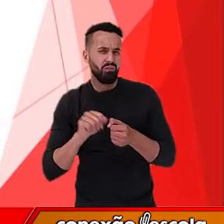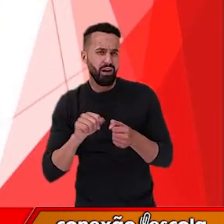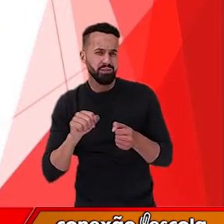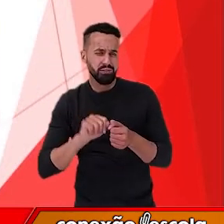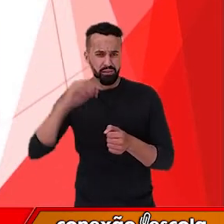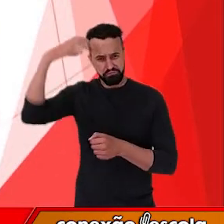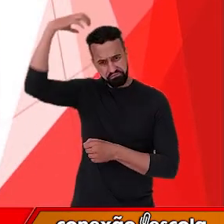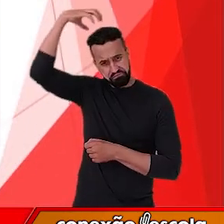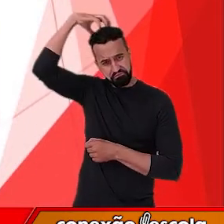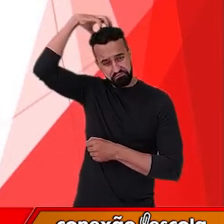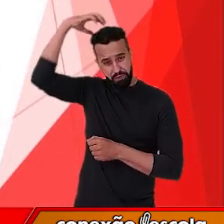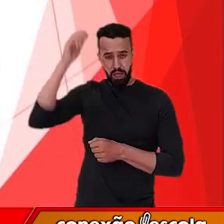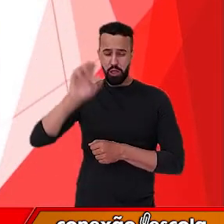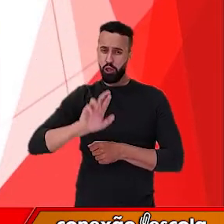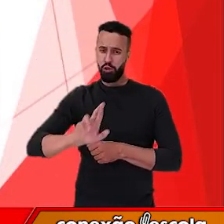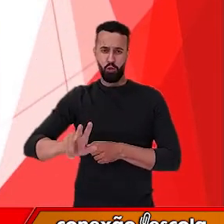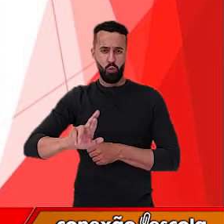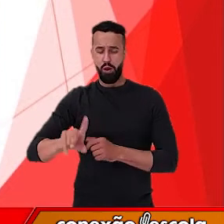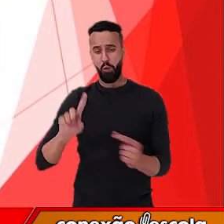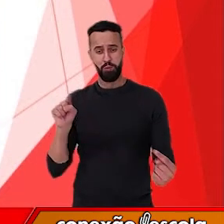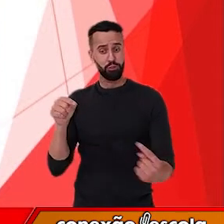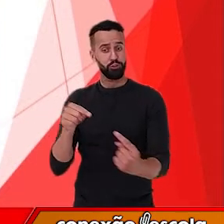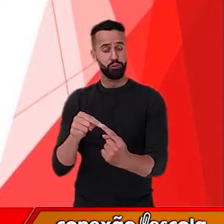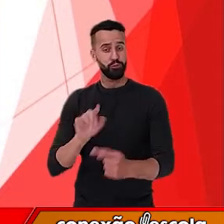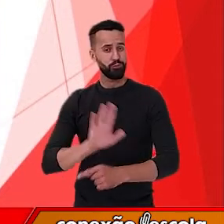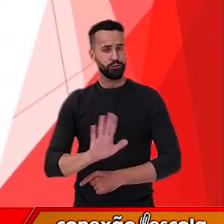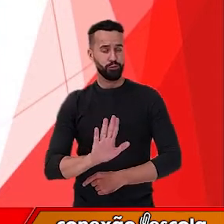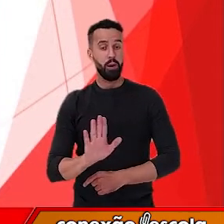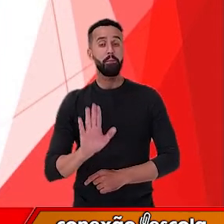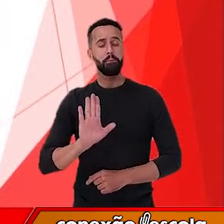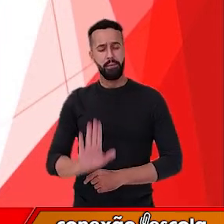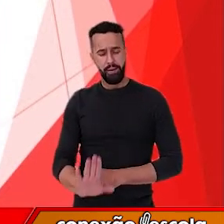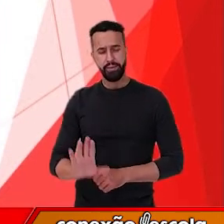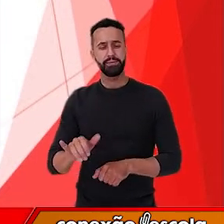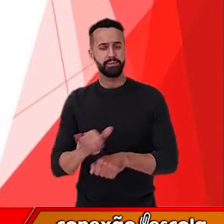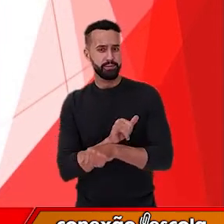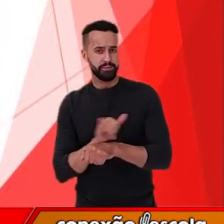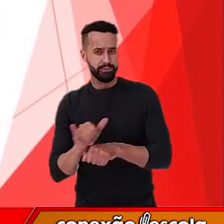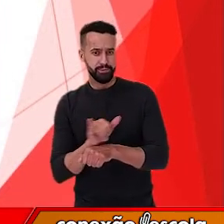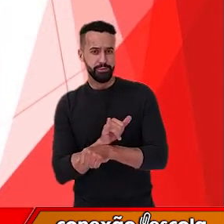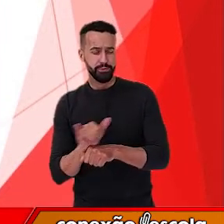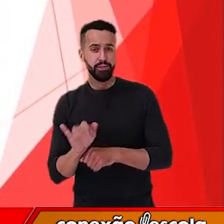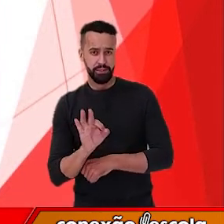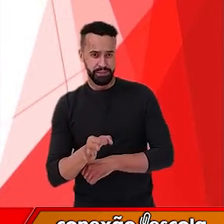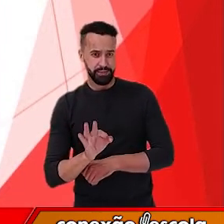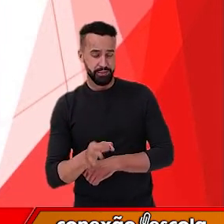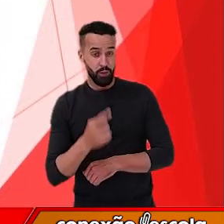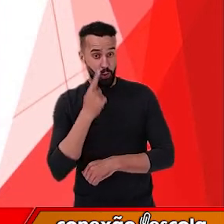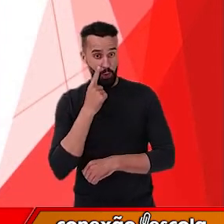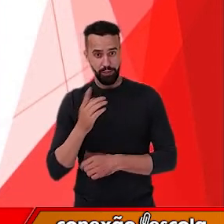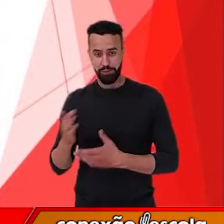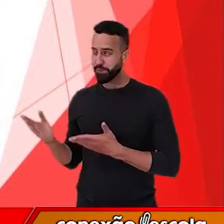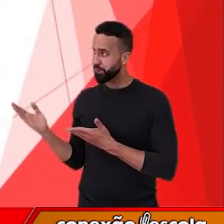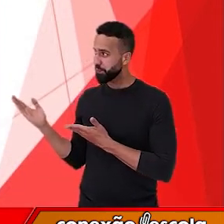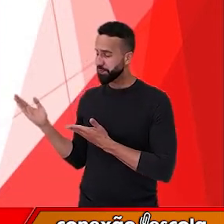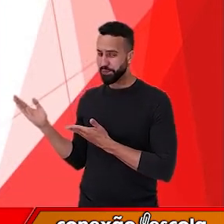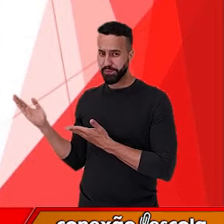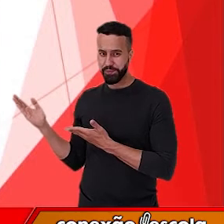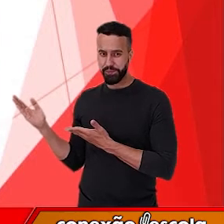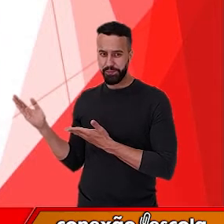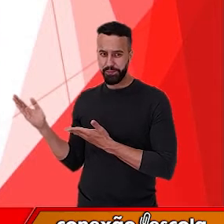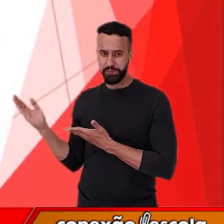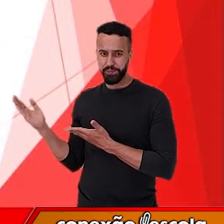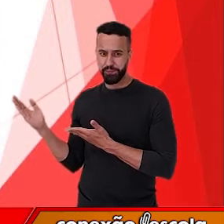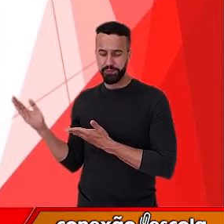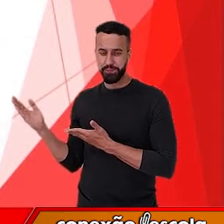é exatamente um objetivo do jogo, mas ela é uma excelente estratégia. Por exemplo, essa peça, ela pode